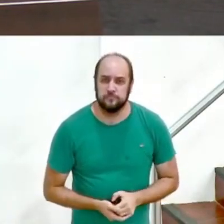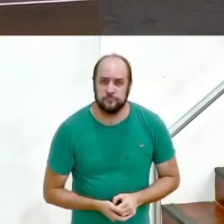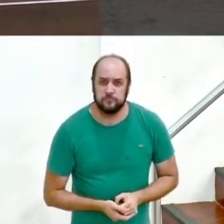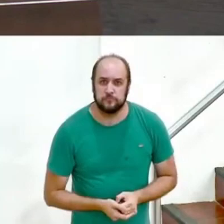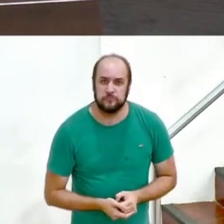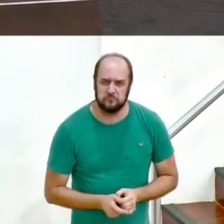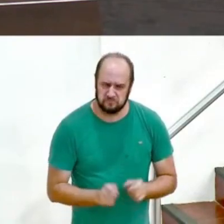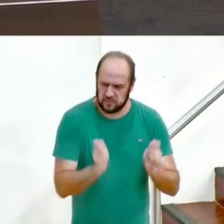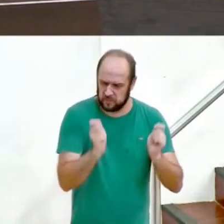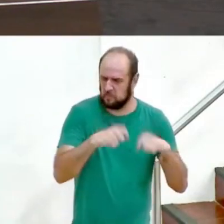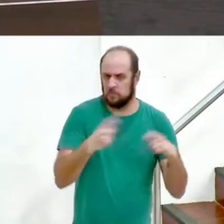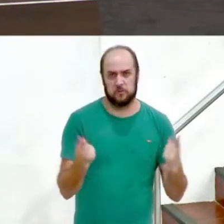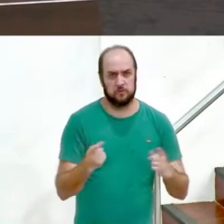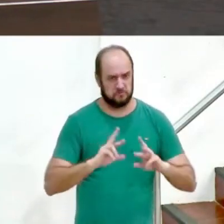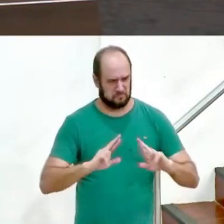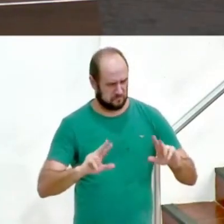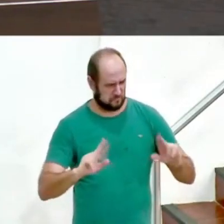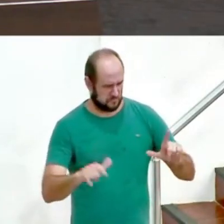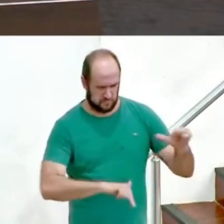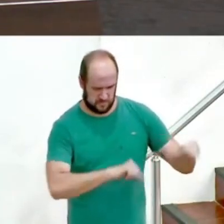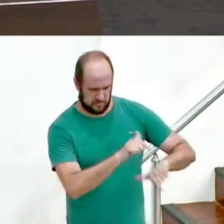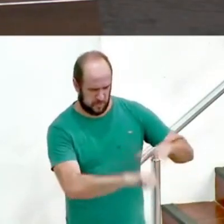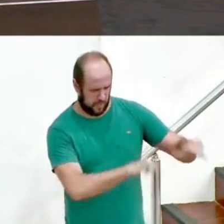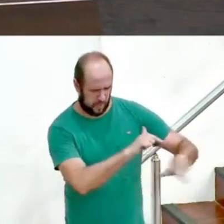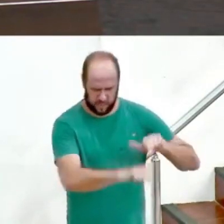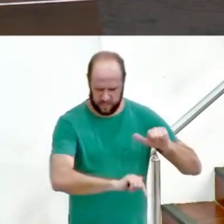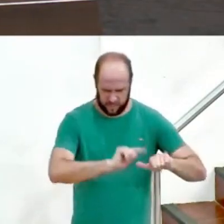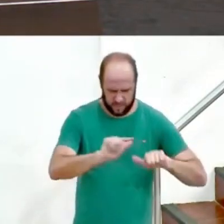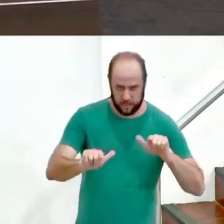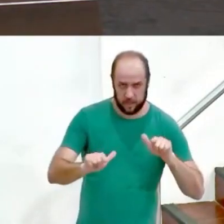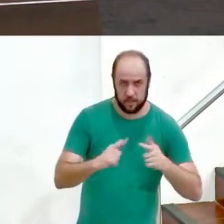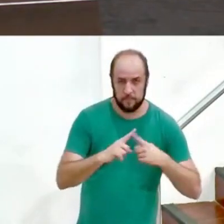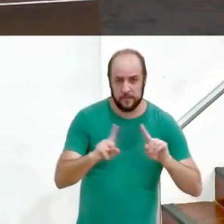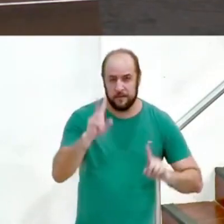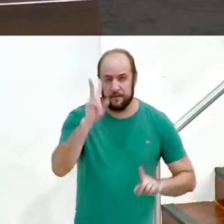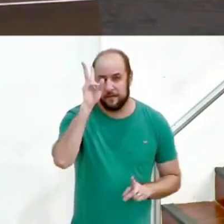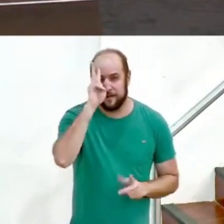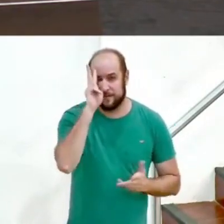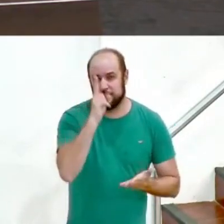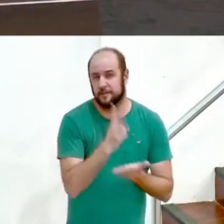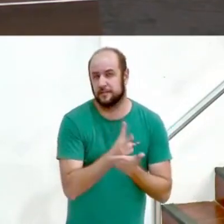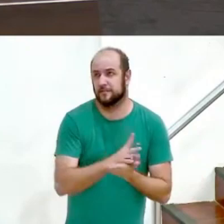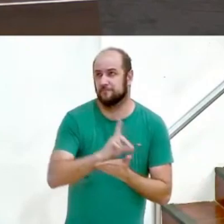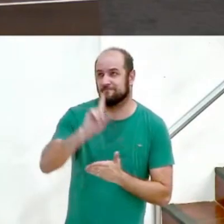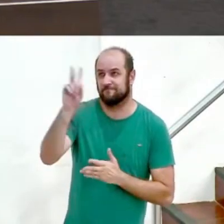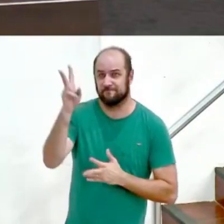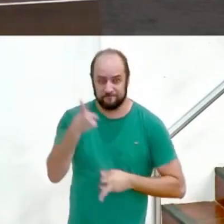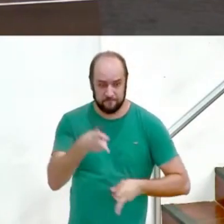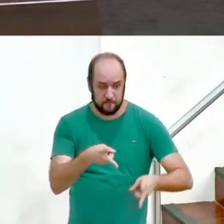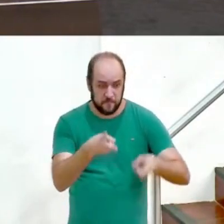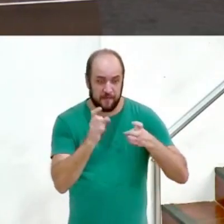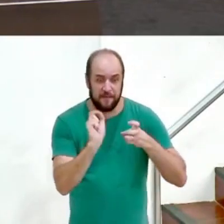Você pode fazer diversas coisas, mas não se esqueça, Deus vê o coração.